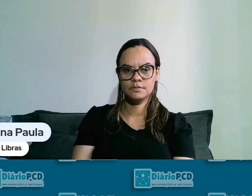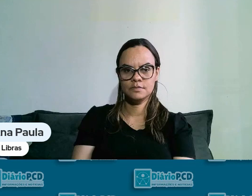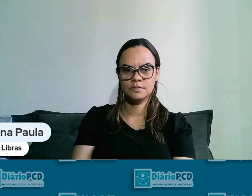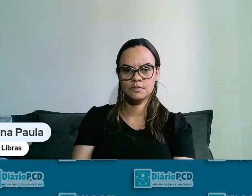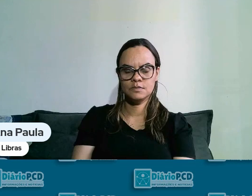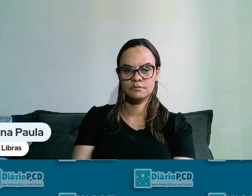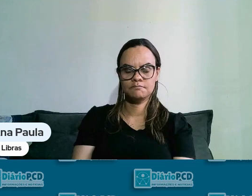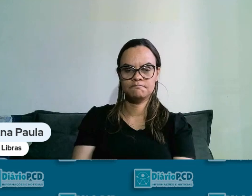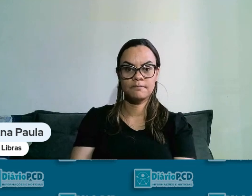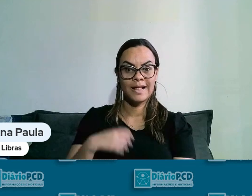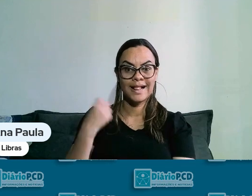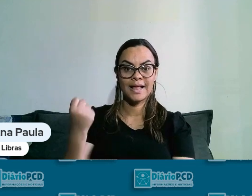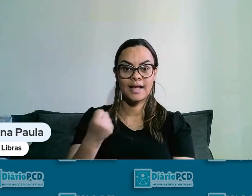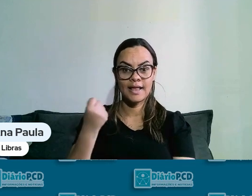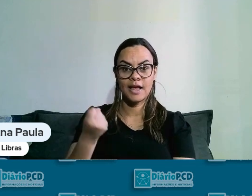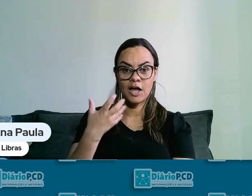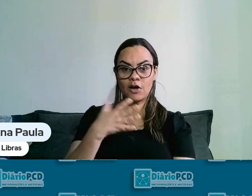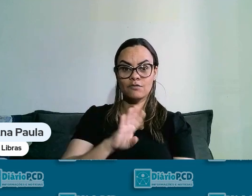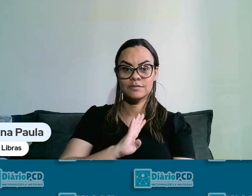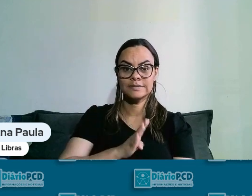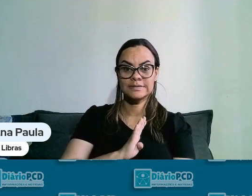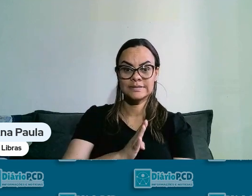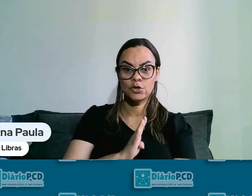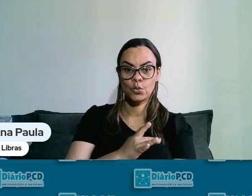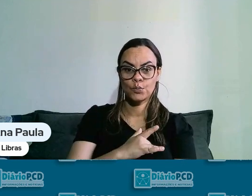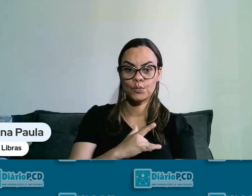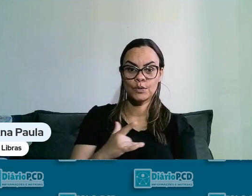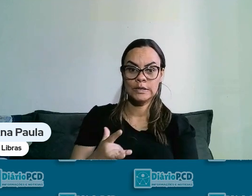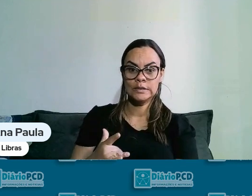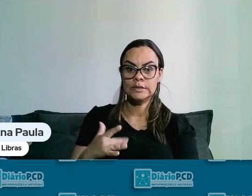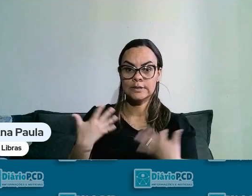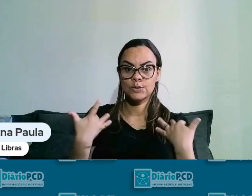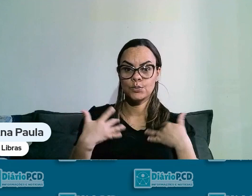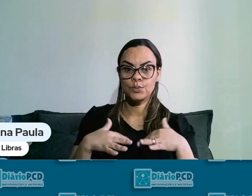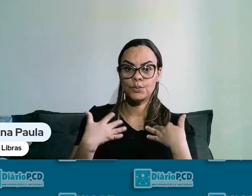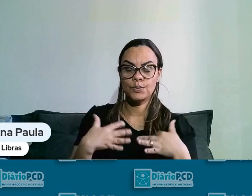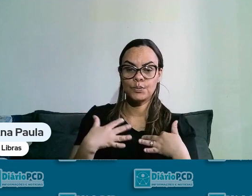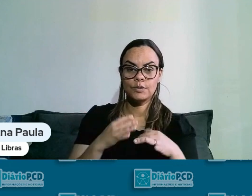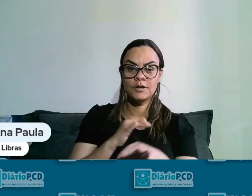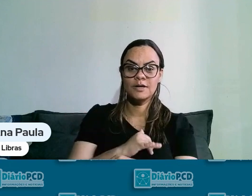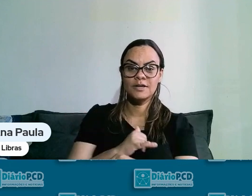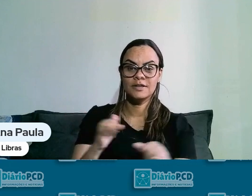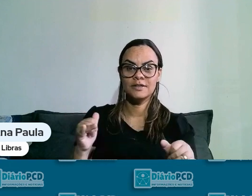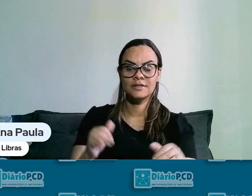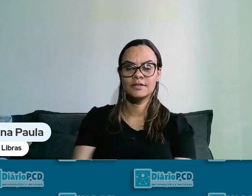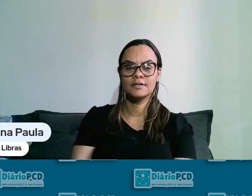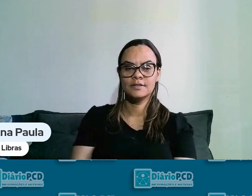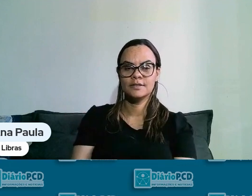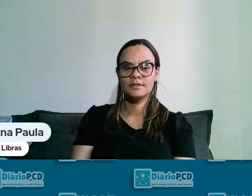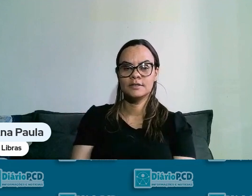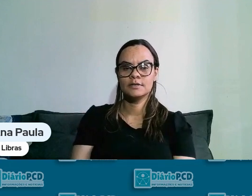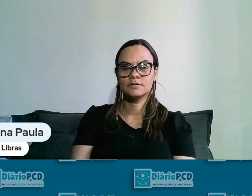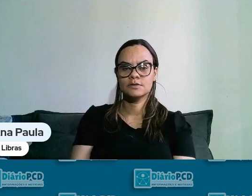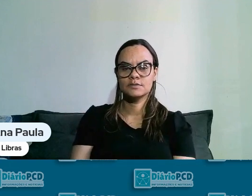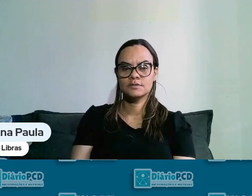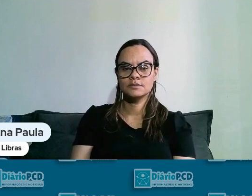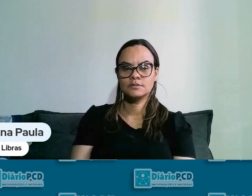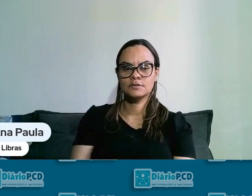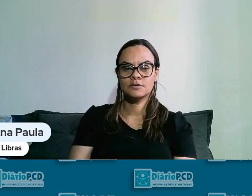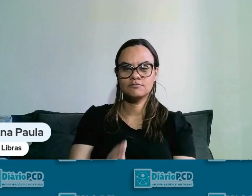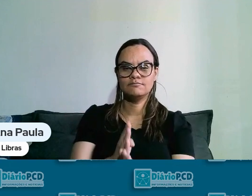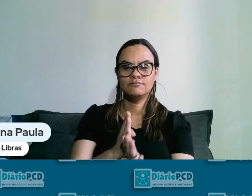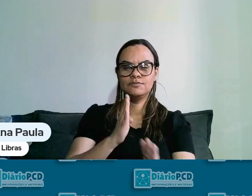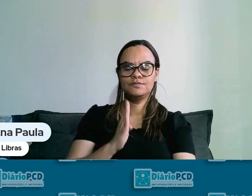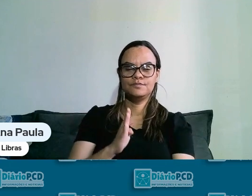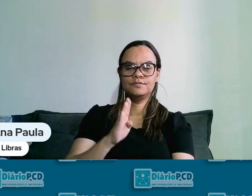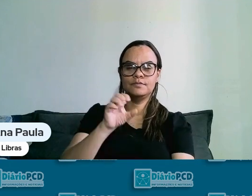aí o agravamento do quadro de saúde dele, né? E ele anunciou que está numa fila do